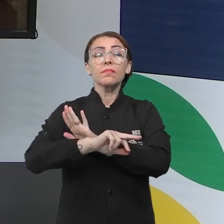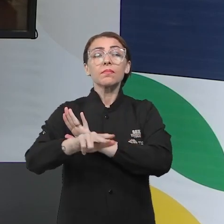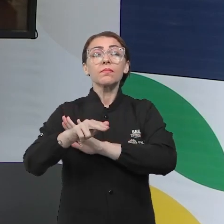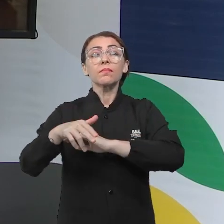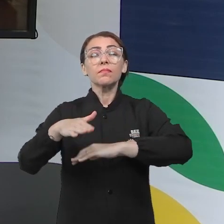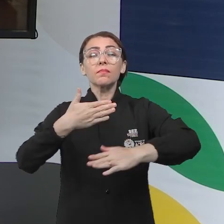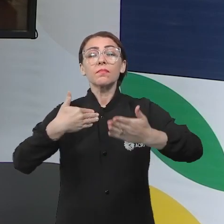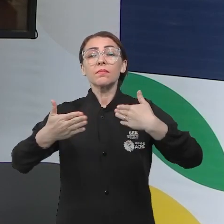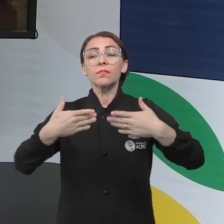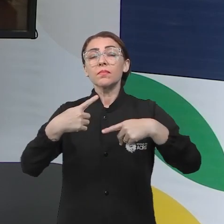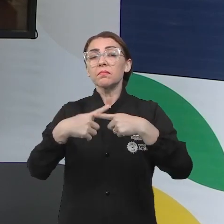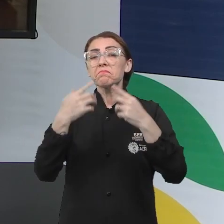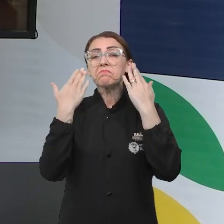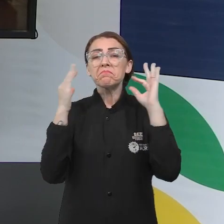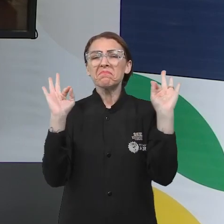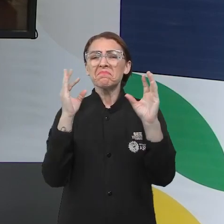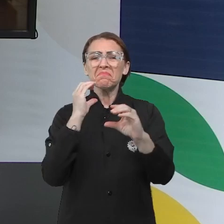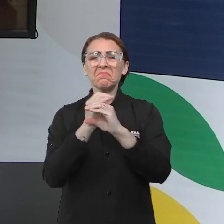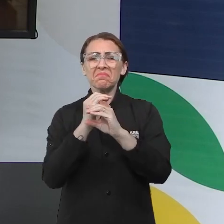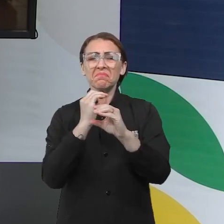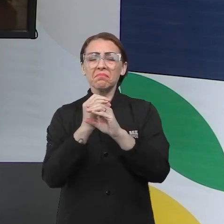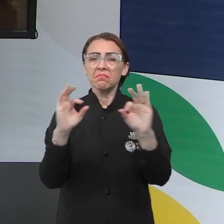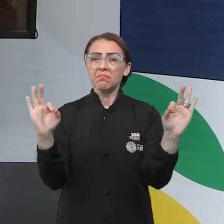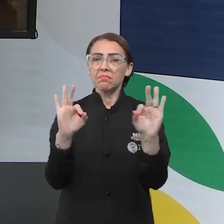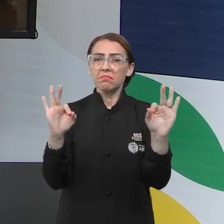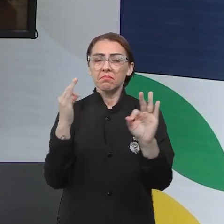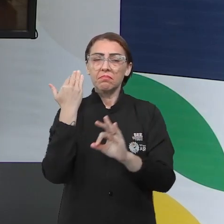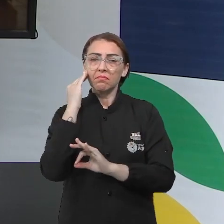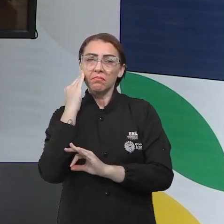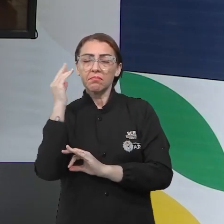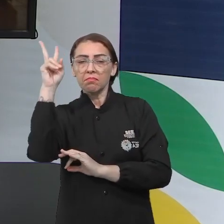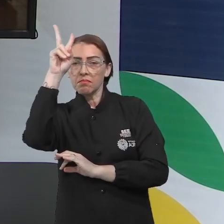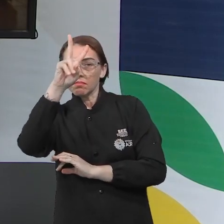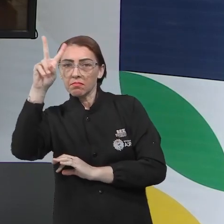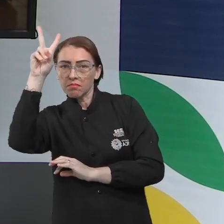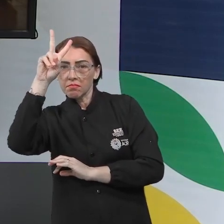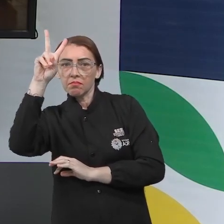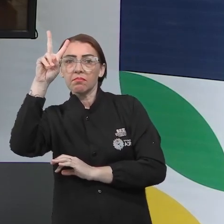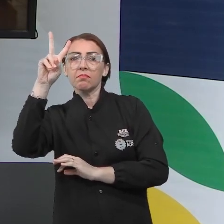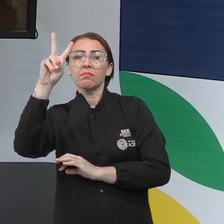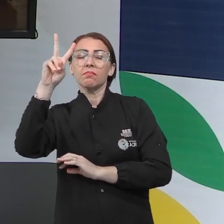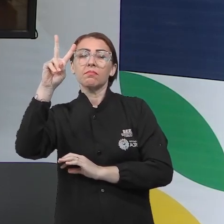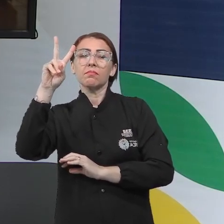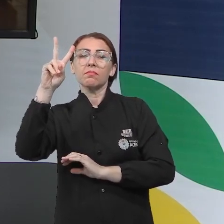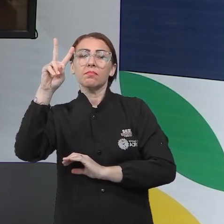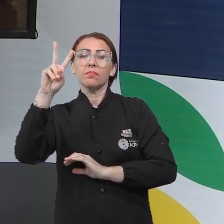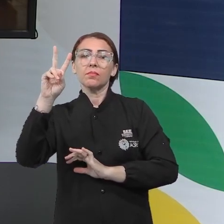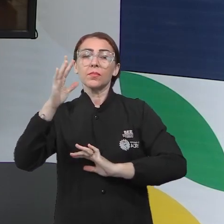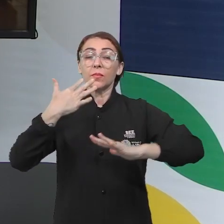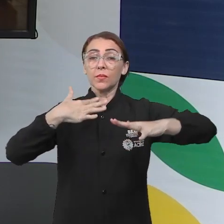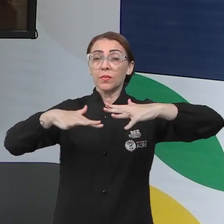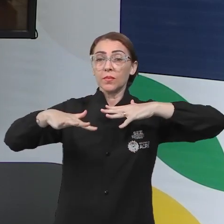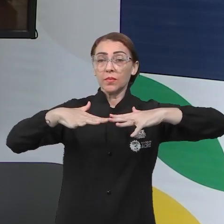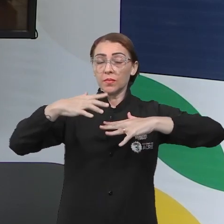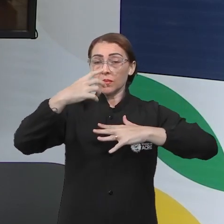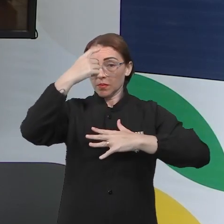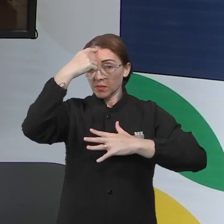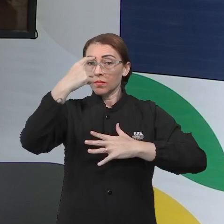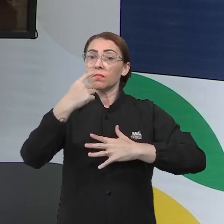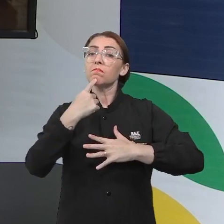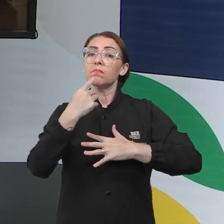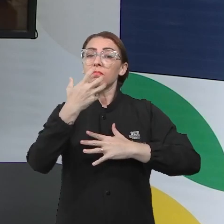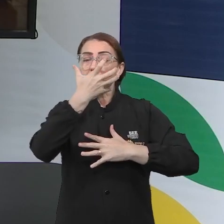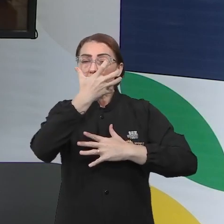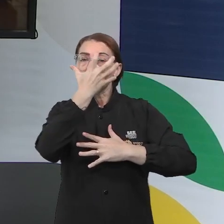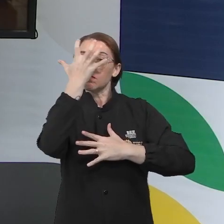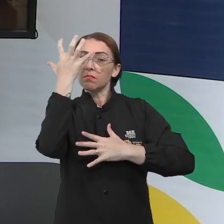diálogo, porque quase não se entendia o que eles falavam. Dava para entender a história através da sua caricatura, né, a